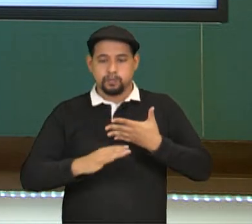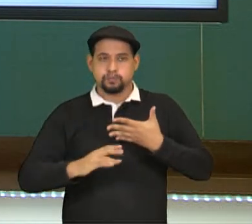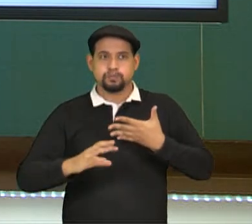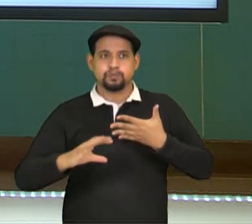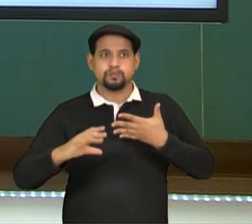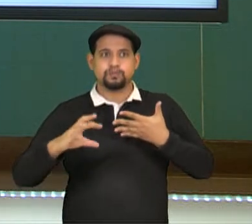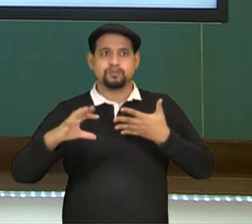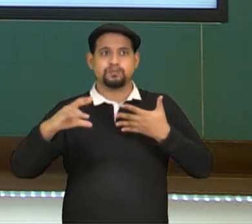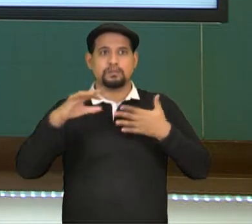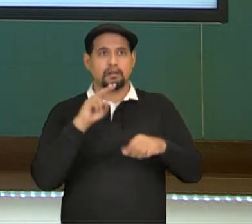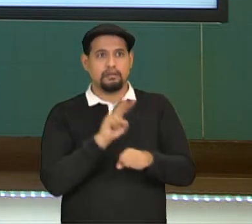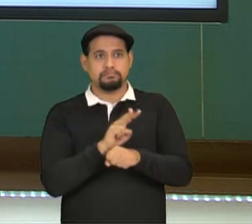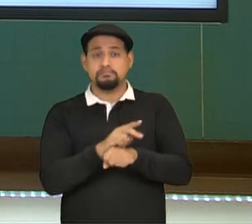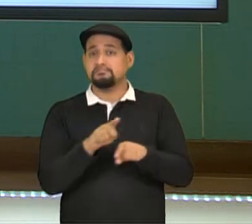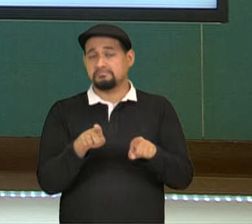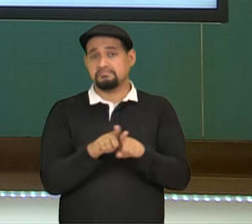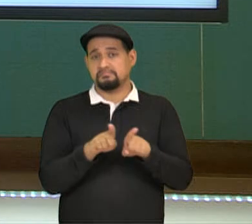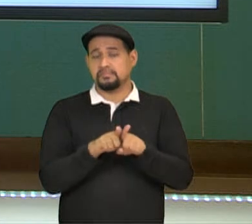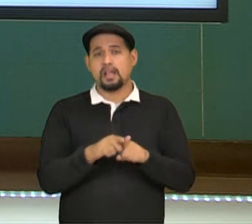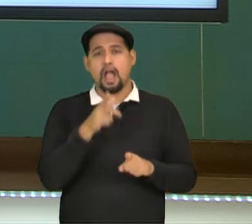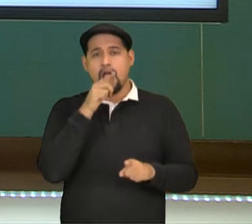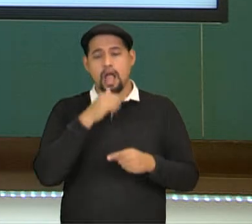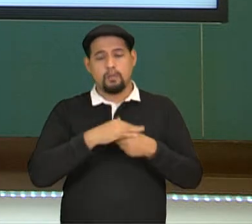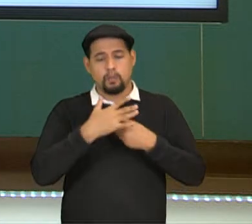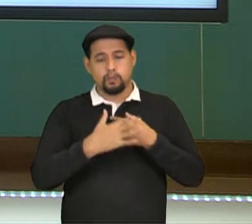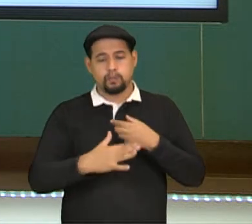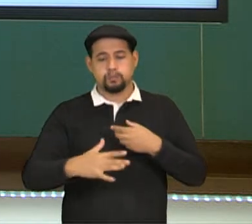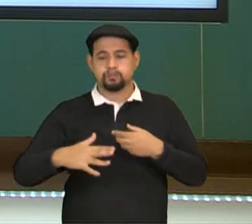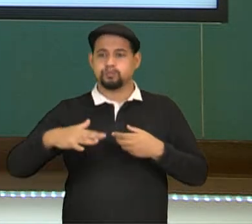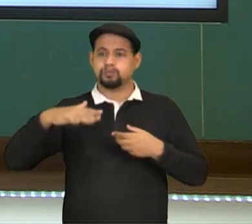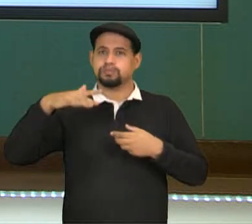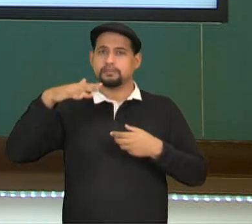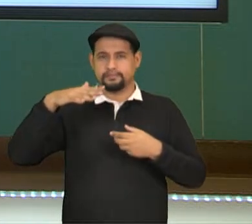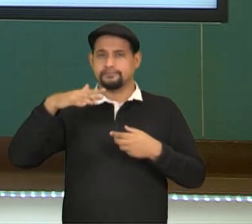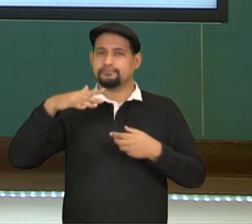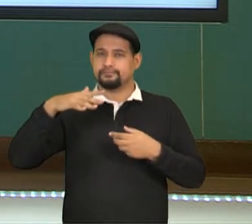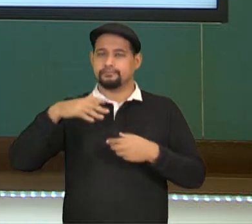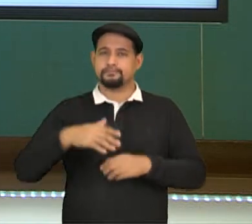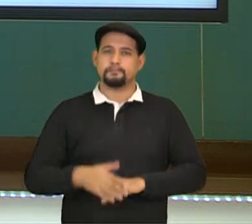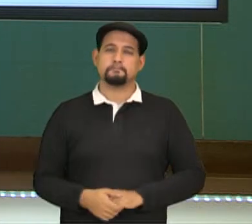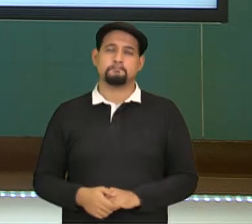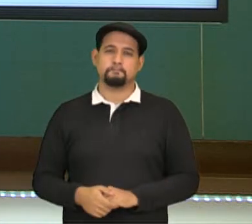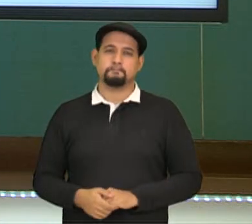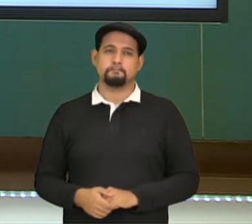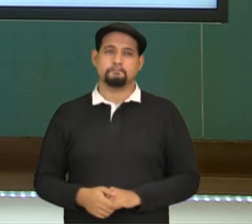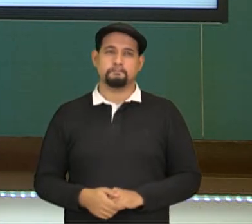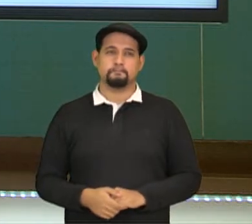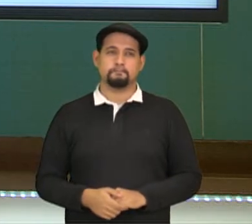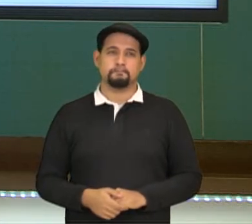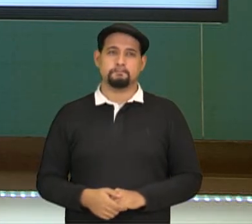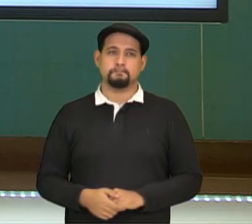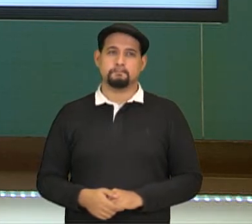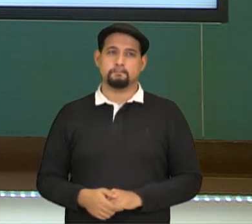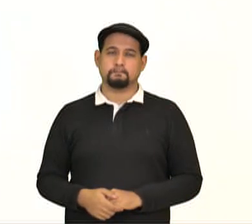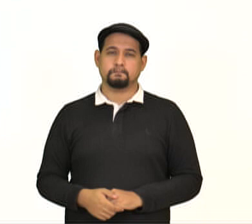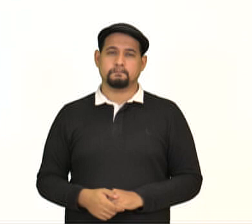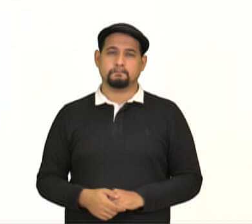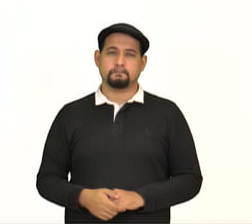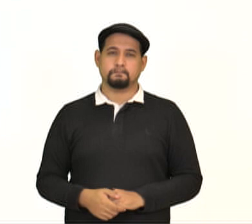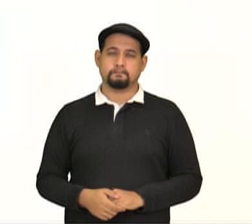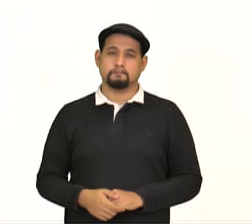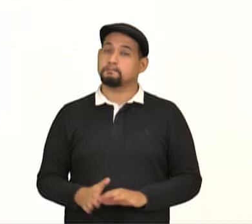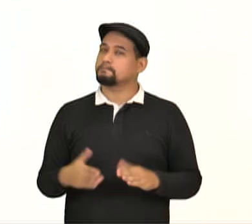como uma proteção também para eles ali, né? Uma cisterna onde fica a água, armazenamento de água, tá, pessoal?